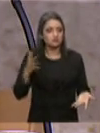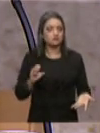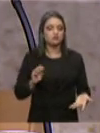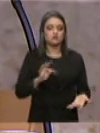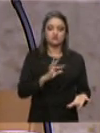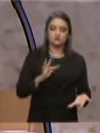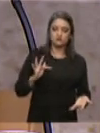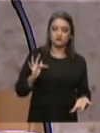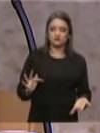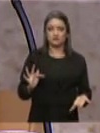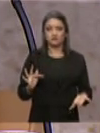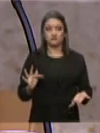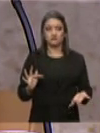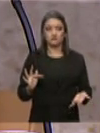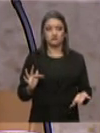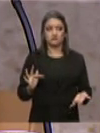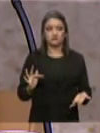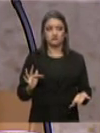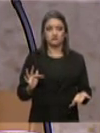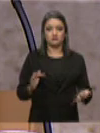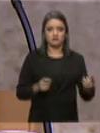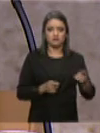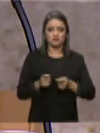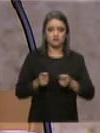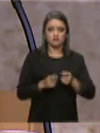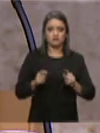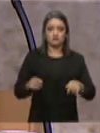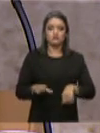de controle de constitucionalidade,